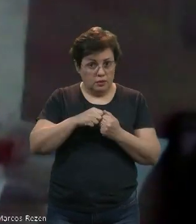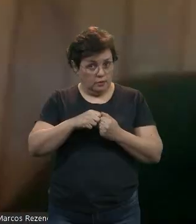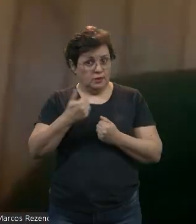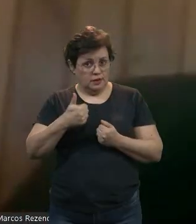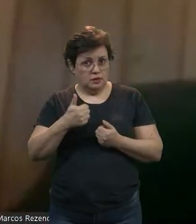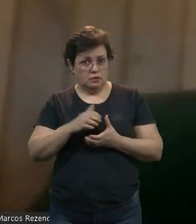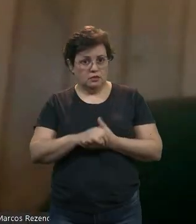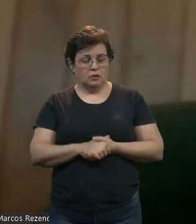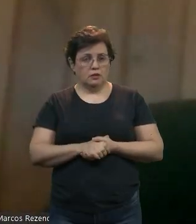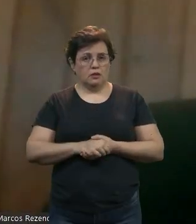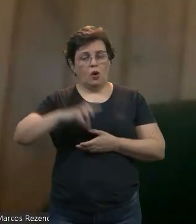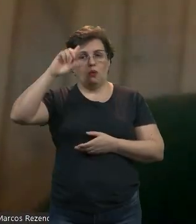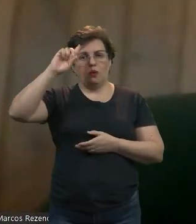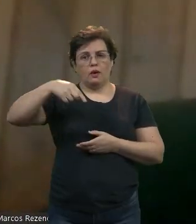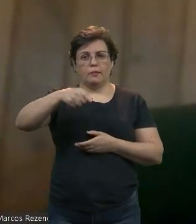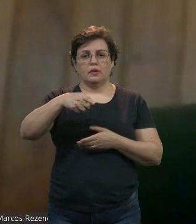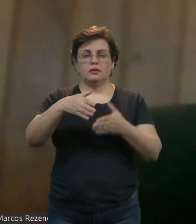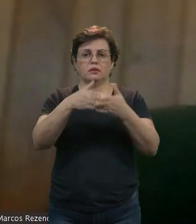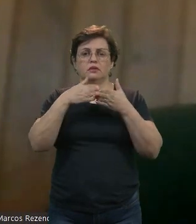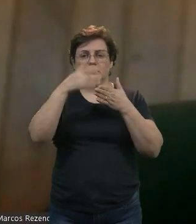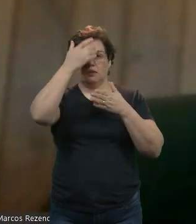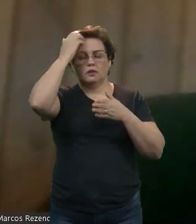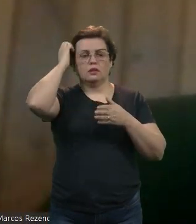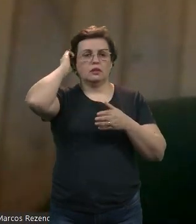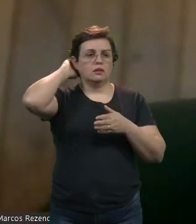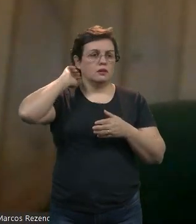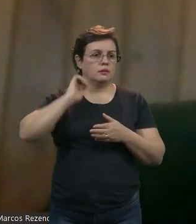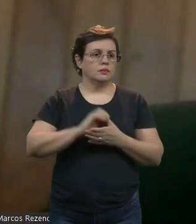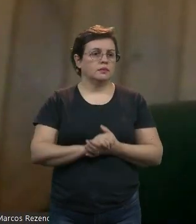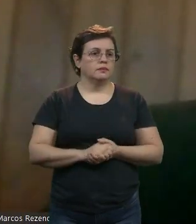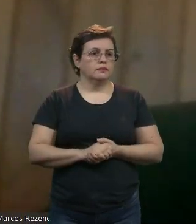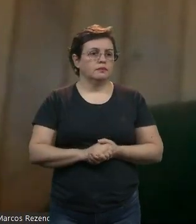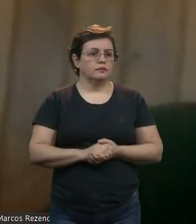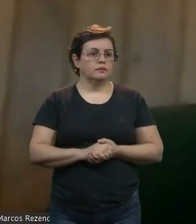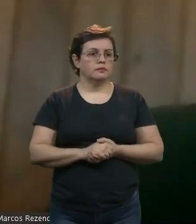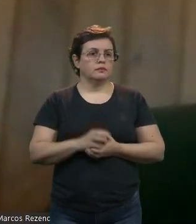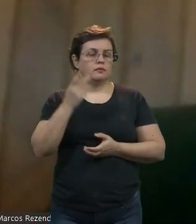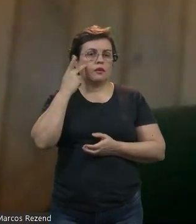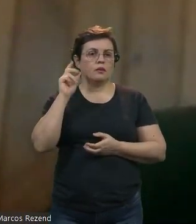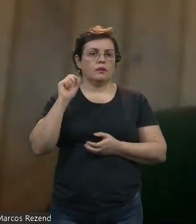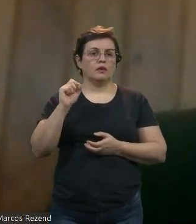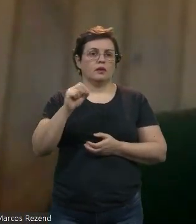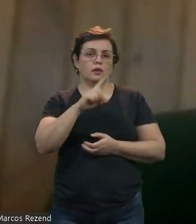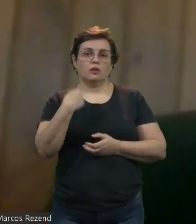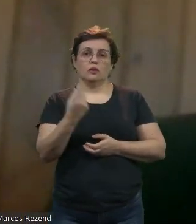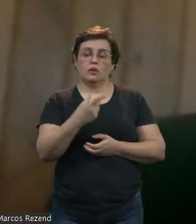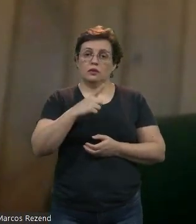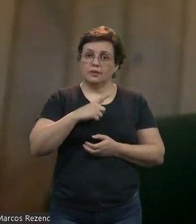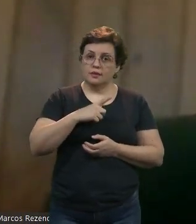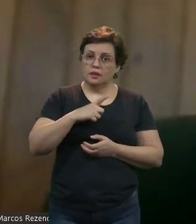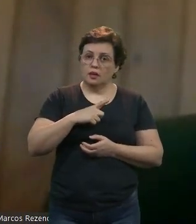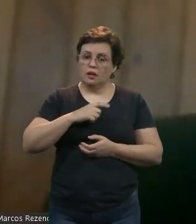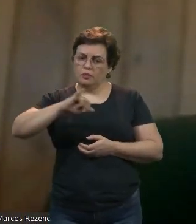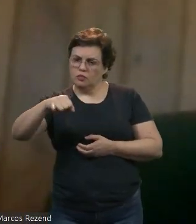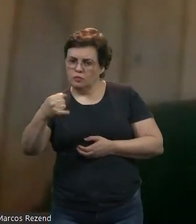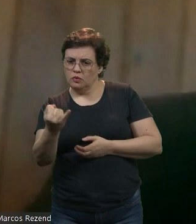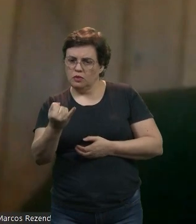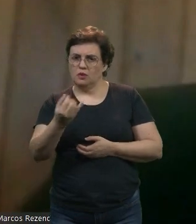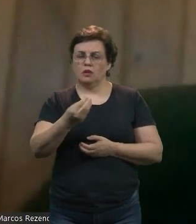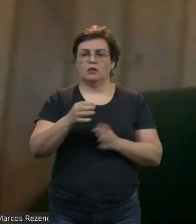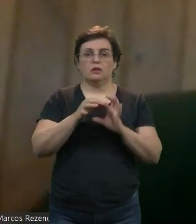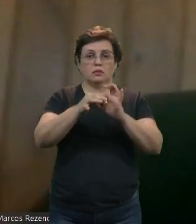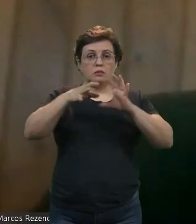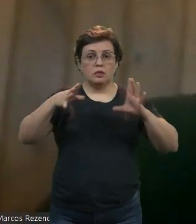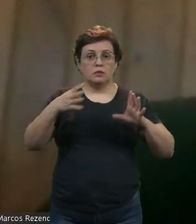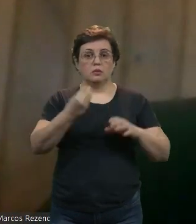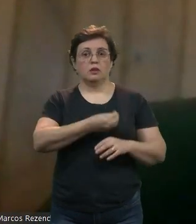Vereador Damasceno, o encaminhamento do requerimento é no sentido de que nós tenhamos a chance de permitir